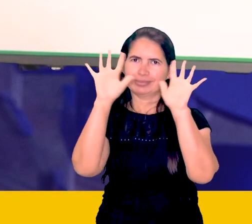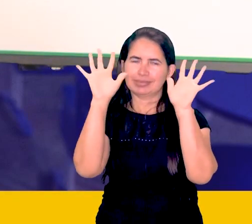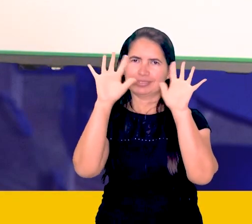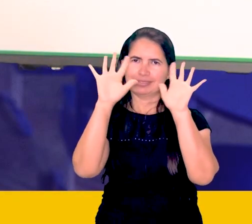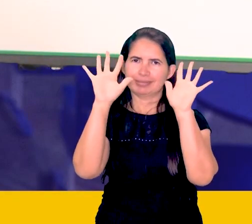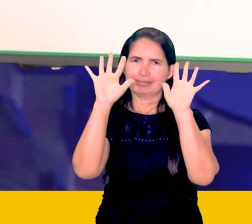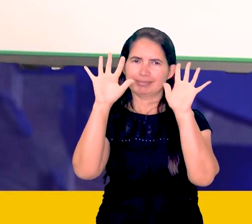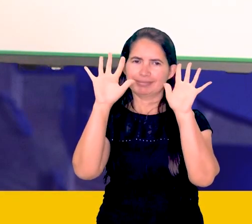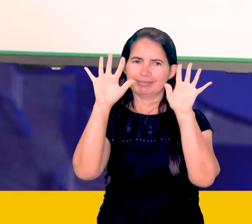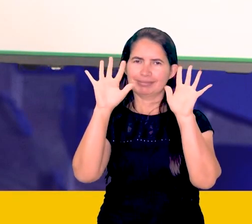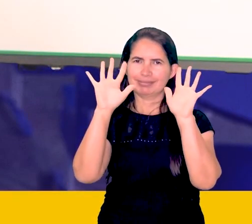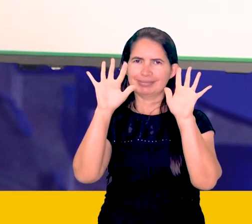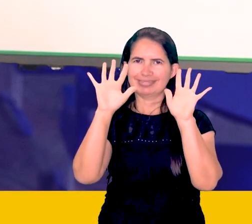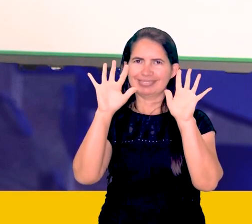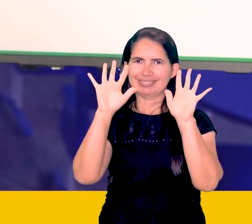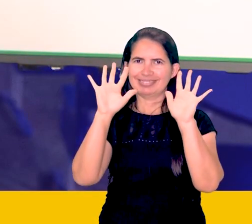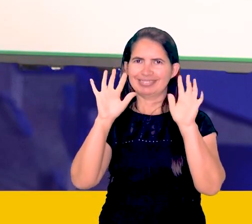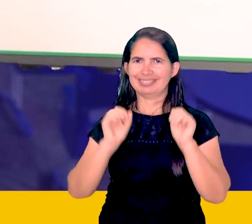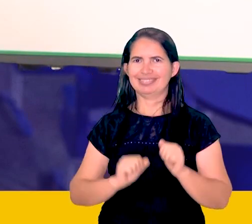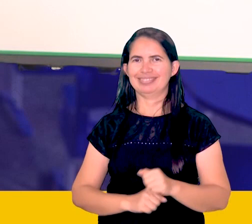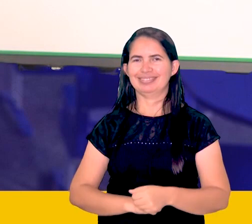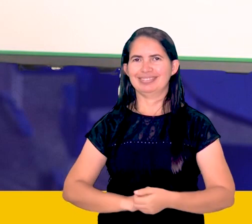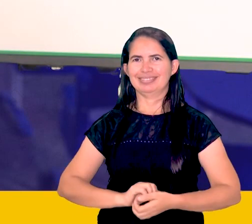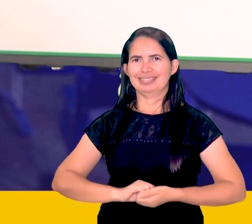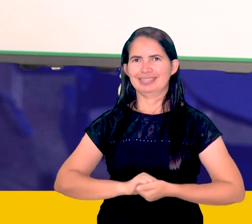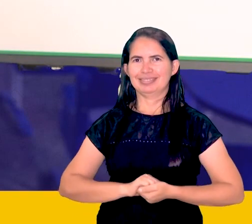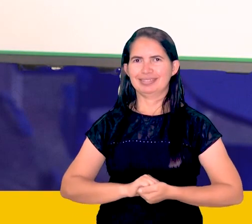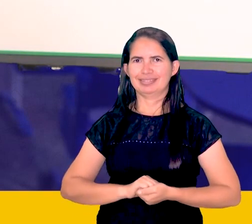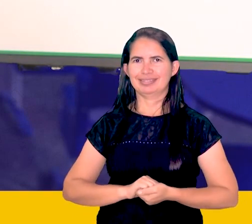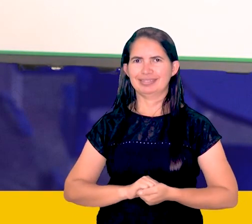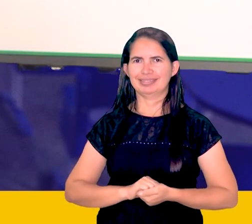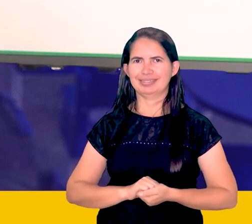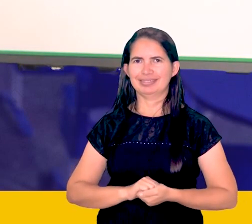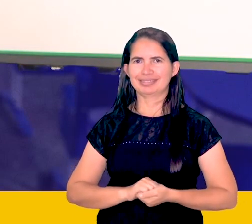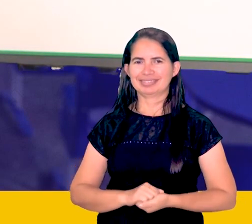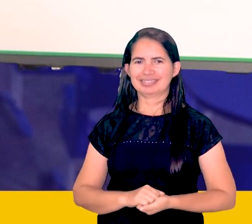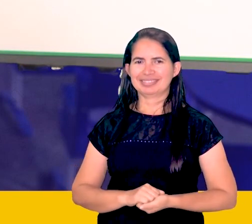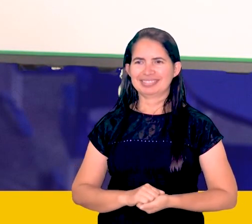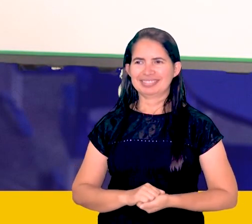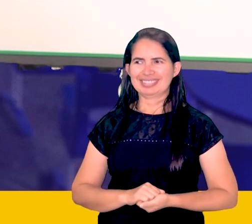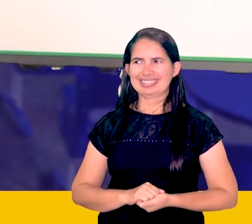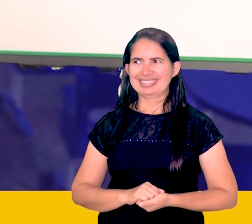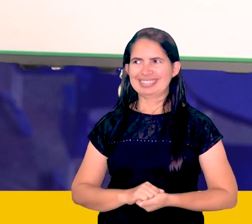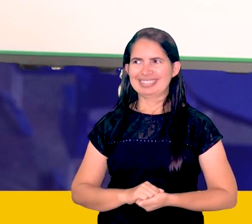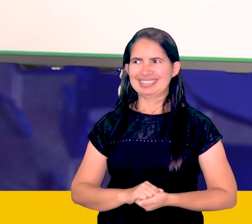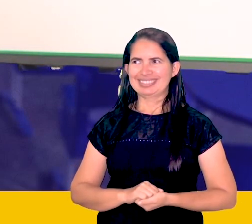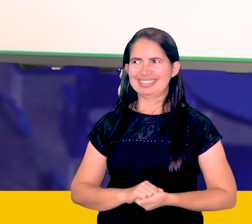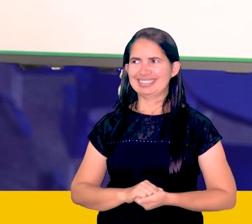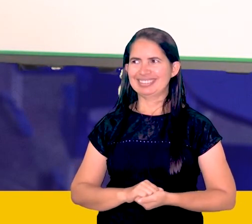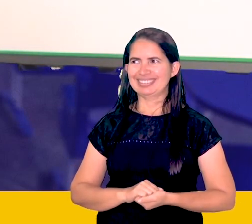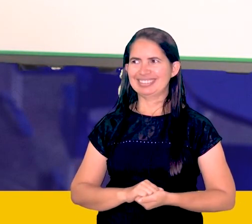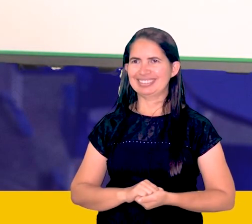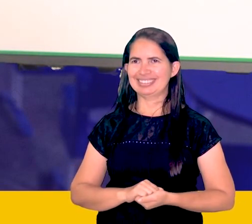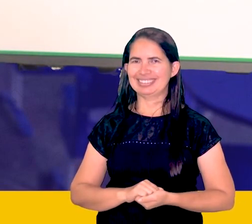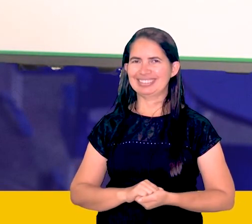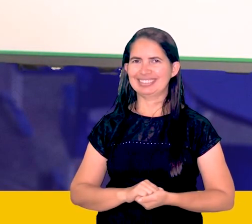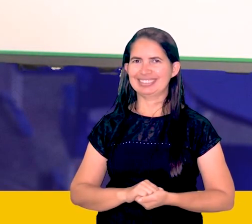encontro no próximo revisando as questões, certo? Forte abraço, até a próxima.